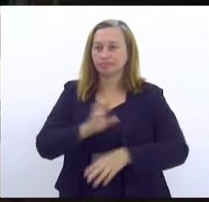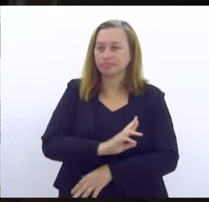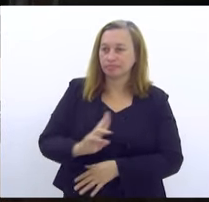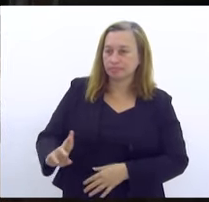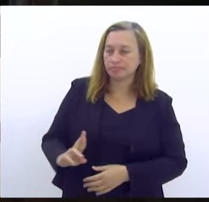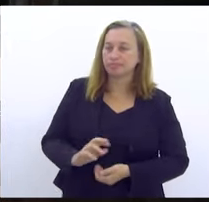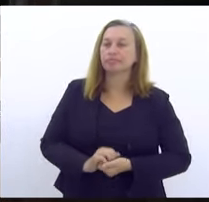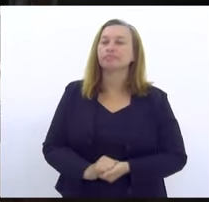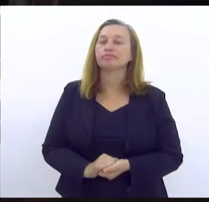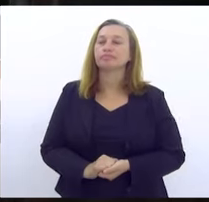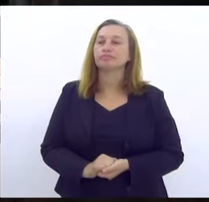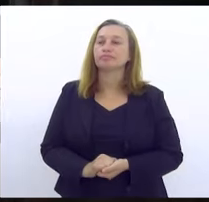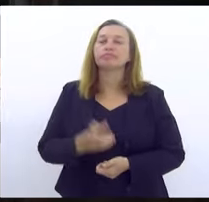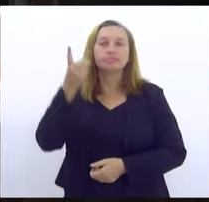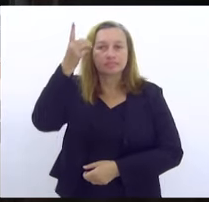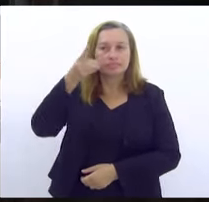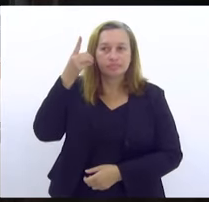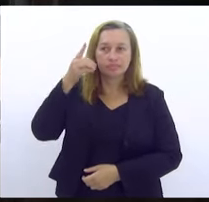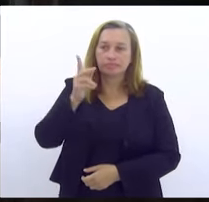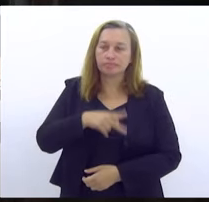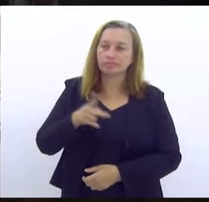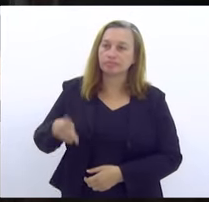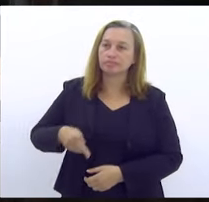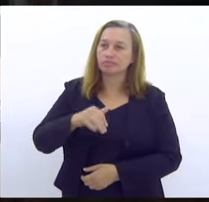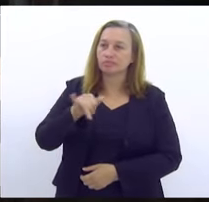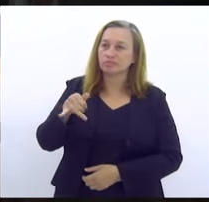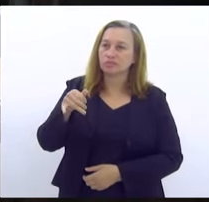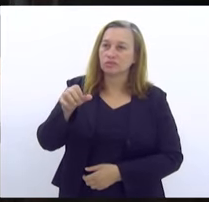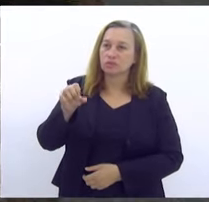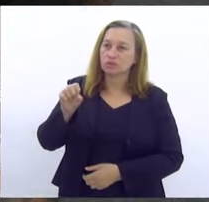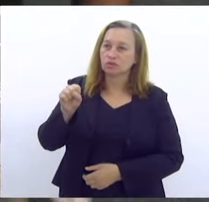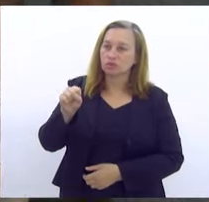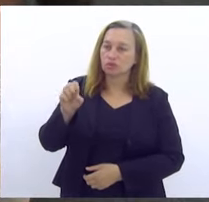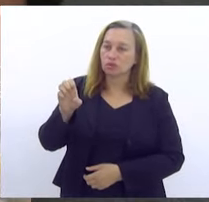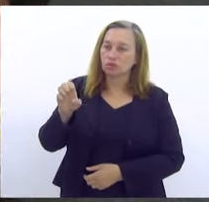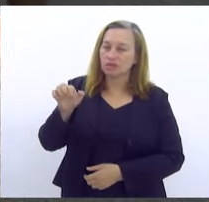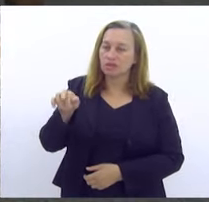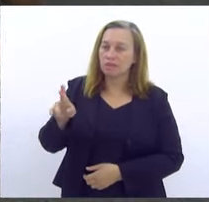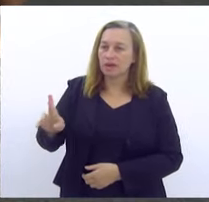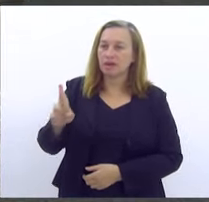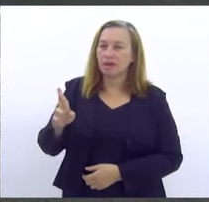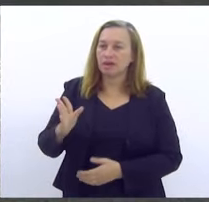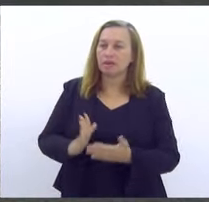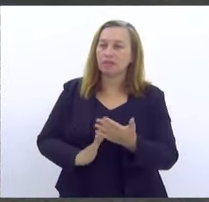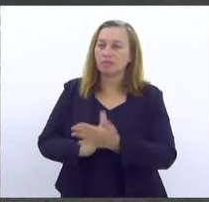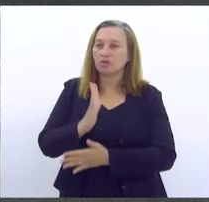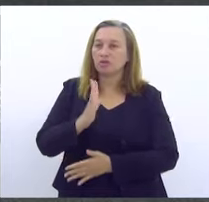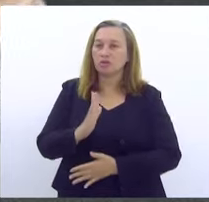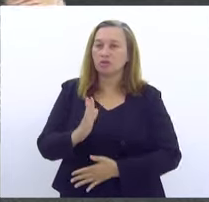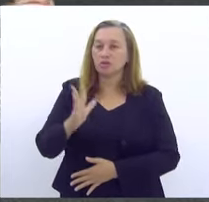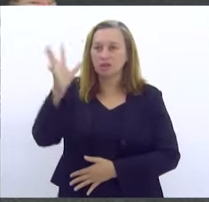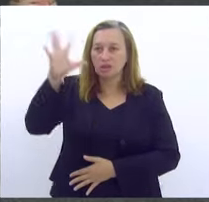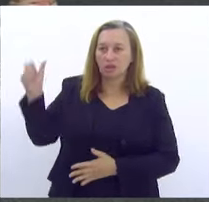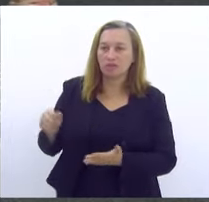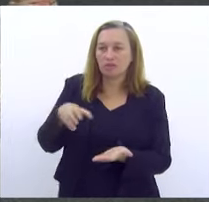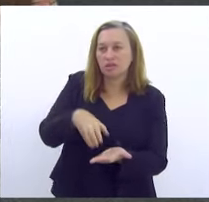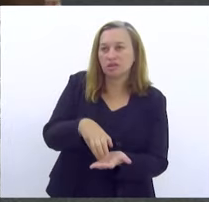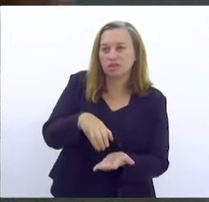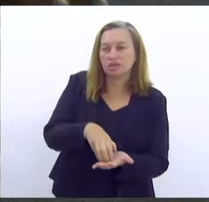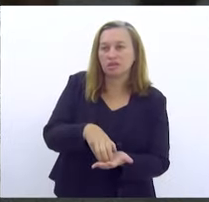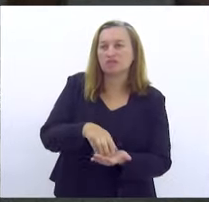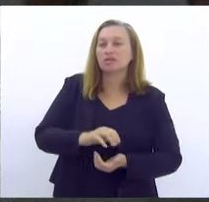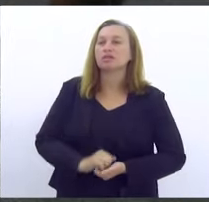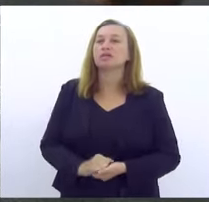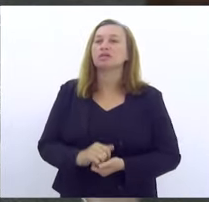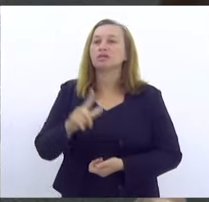Nacional, deputado professor Josemar. O projeto é favorável para o Centro Afro-Carioca de Cinema, que se localiza na